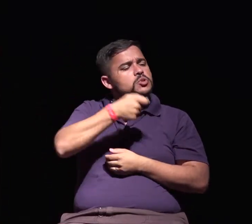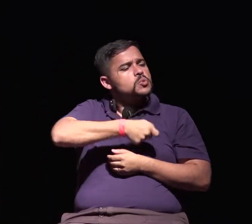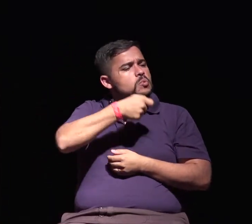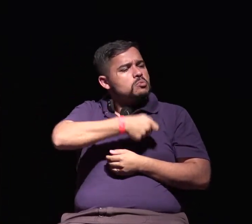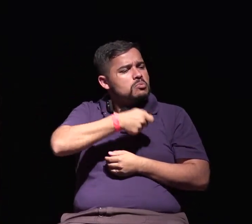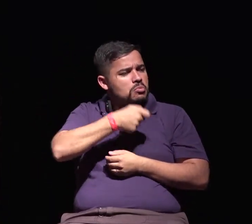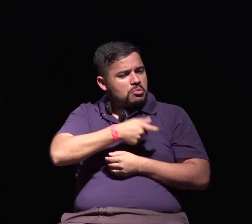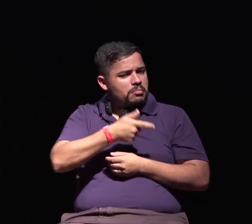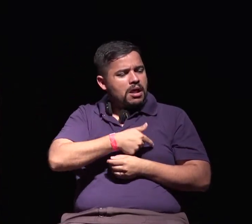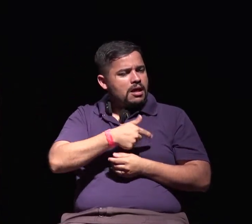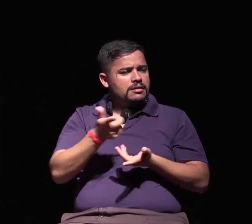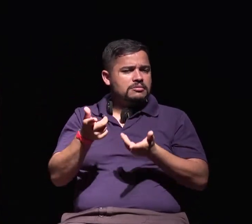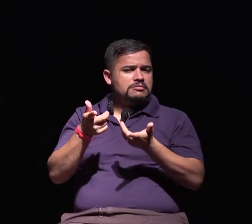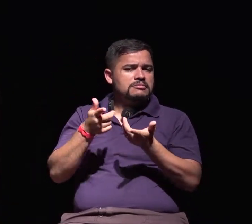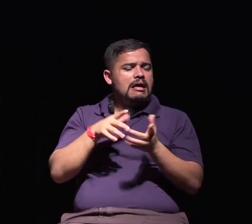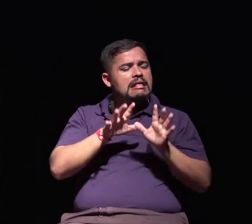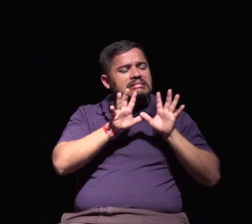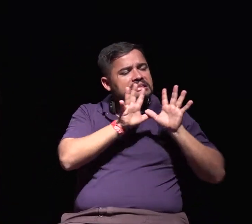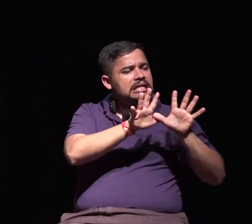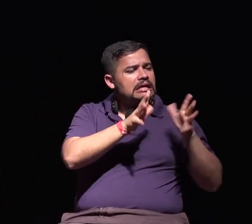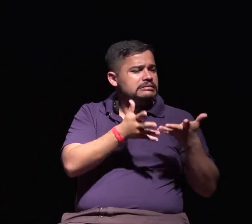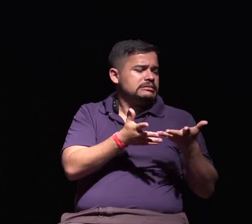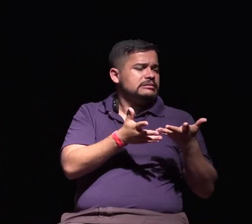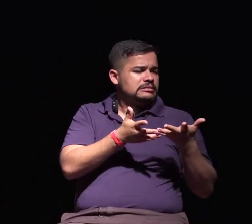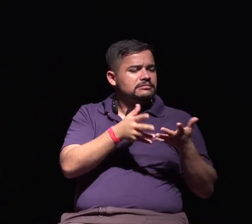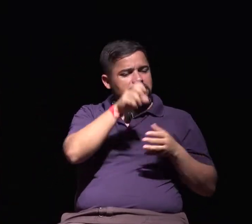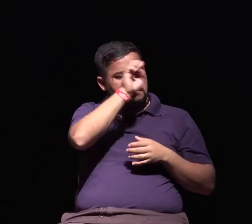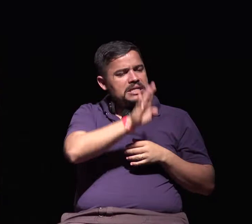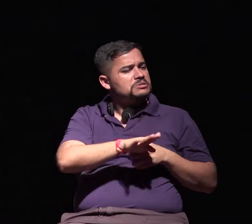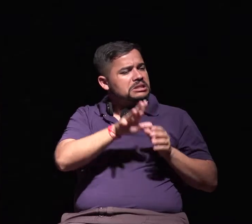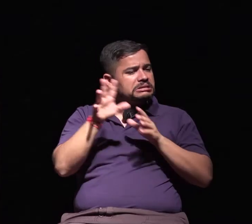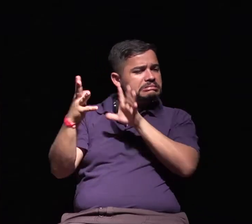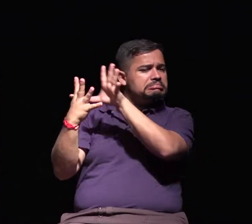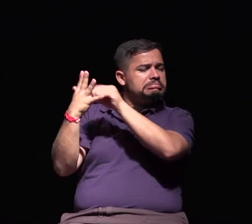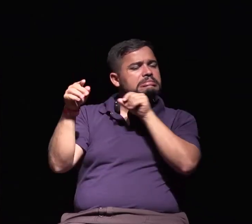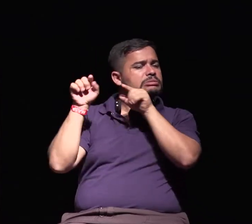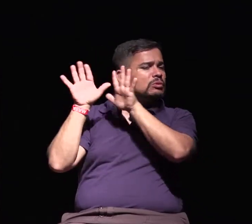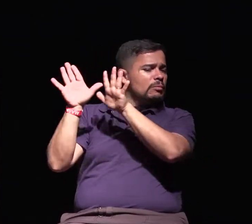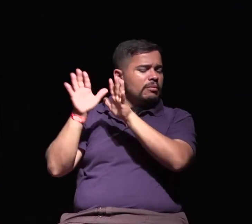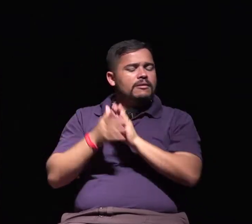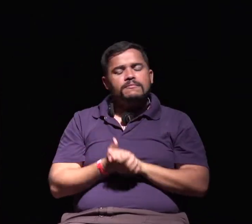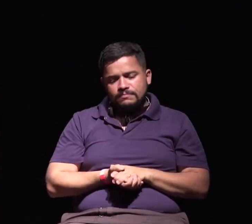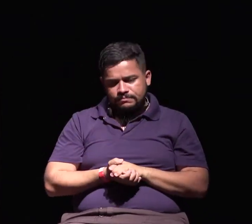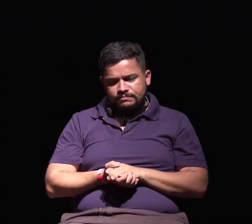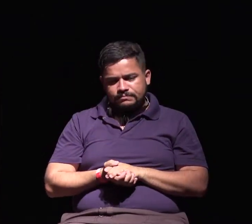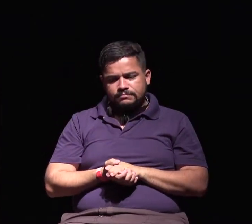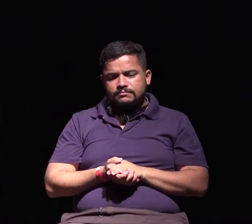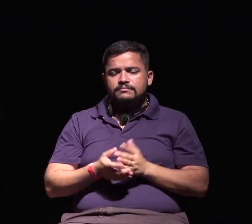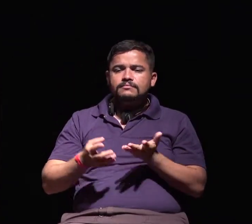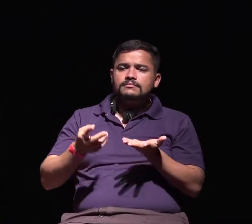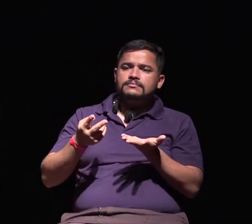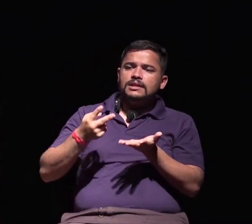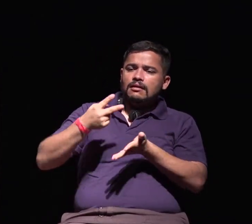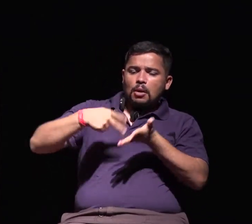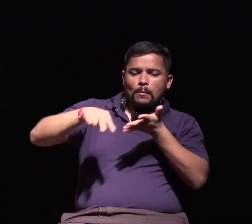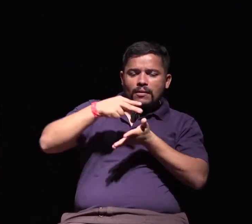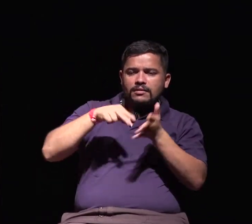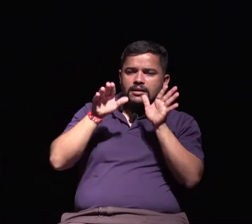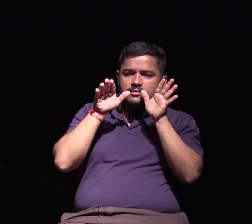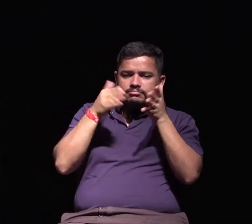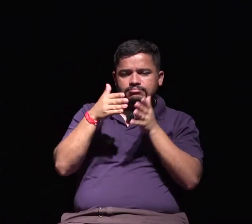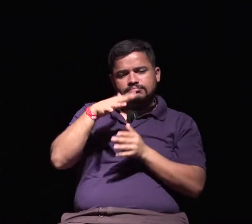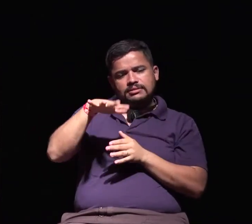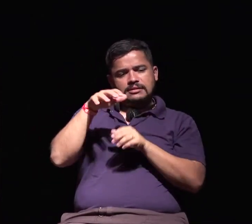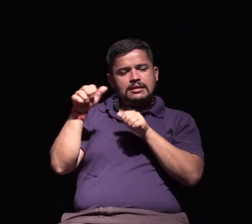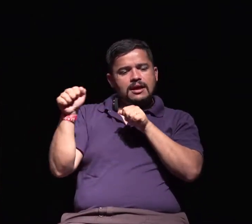brasilidade estereotipada na dança contemporânea realizada no país. Em Transobjeto, há uma dança que se interessa pelo campo da